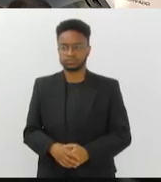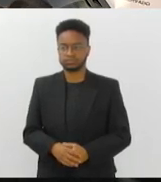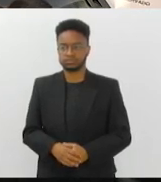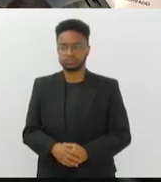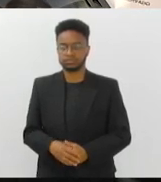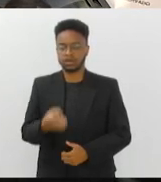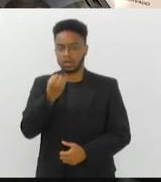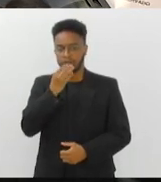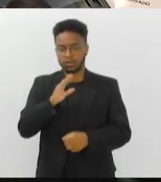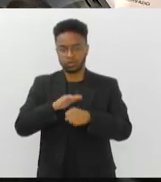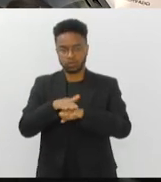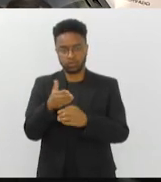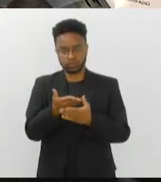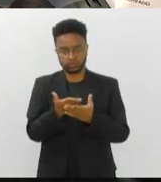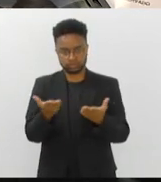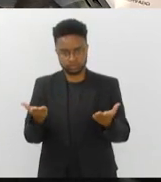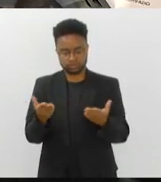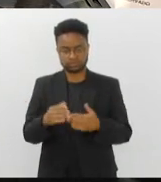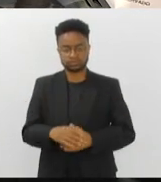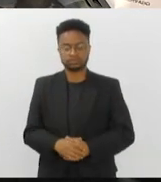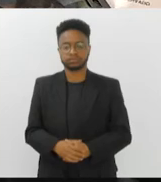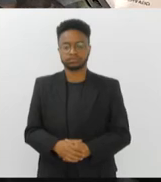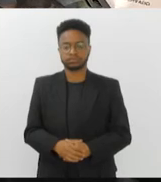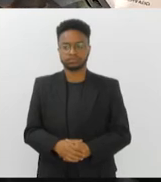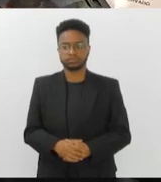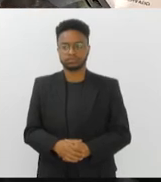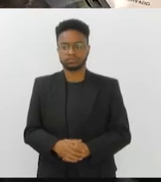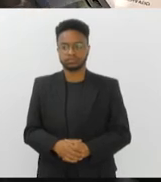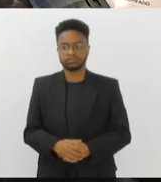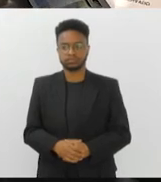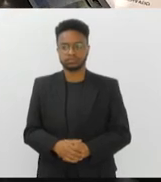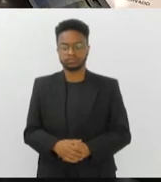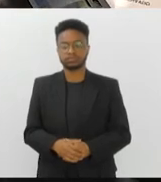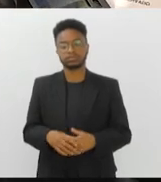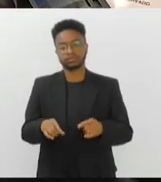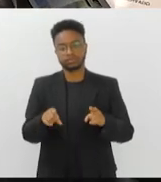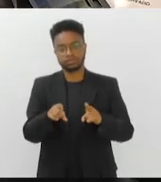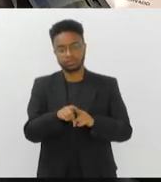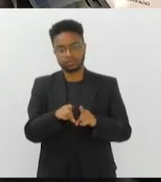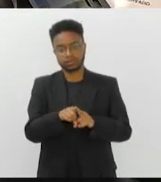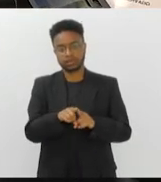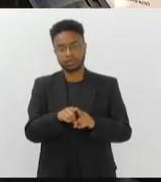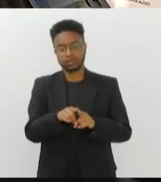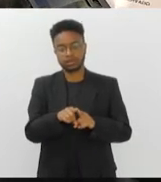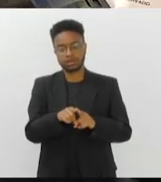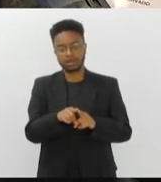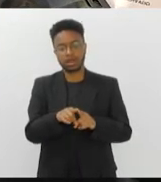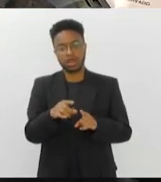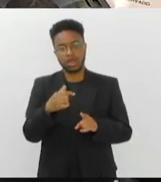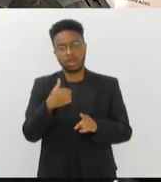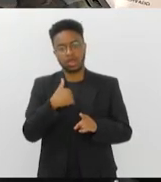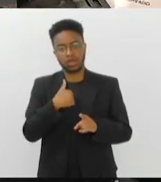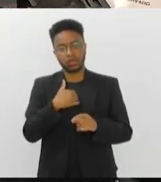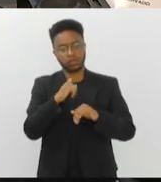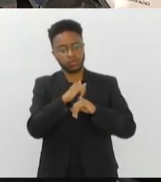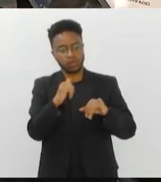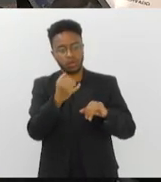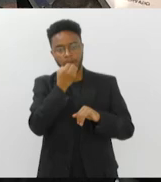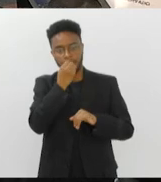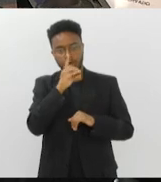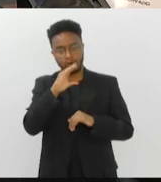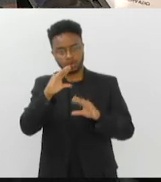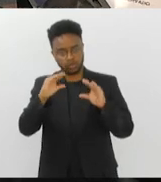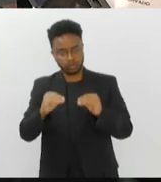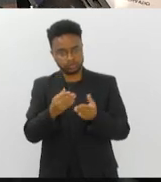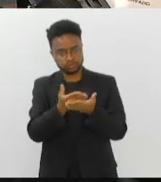Boa noite a todos. Em nome da excelentíssima deputada Tia Ju, eu também estendo esse boa noite a todos os